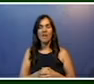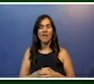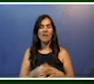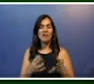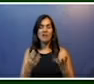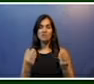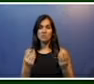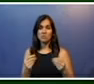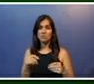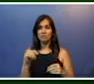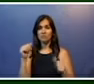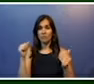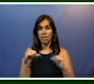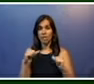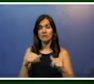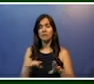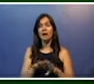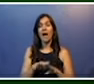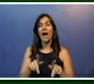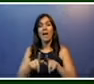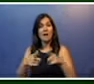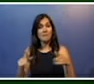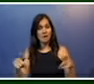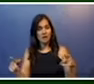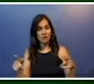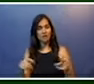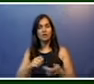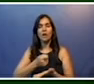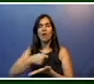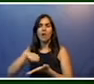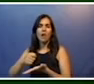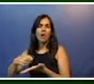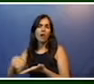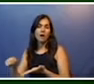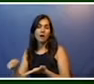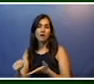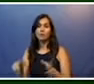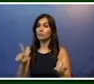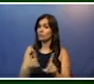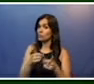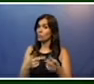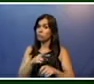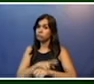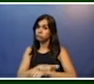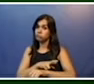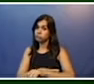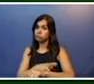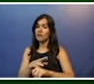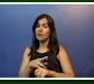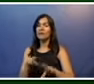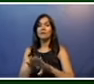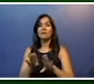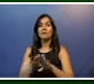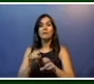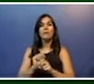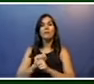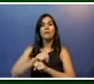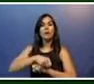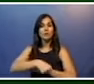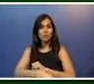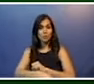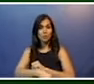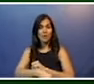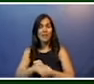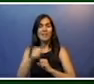aprenda gramática. Capriche no traço, cante no compasso. Seja empreendedor e madrugador. Na